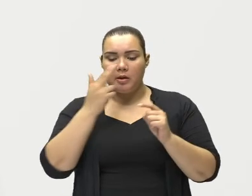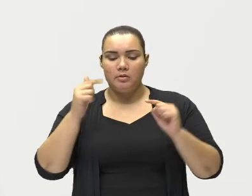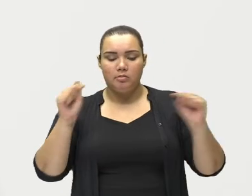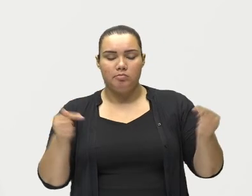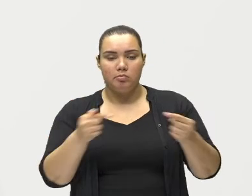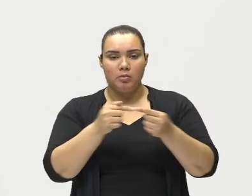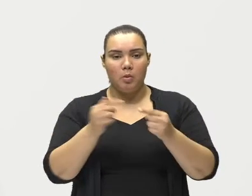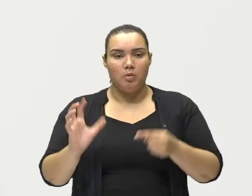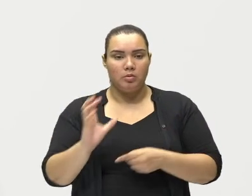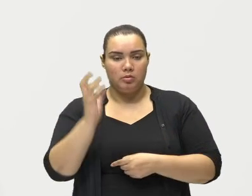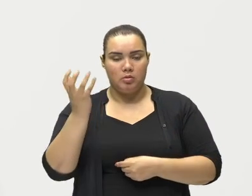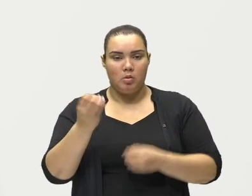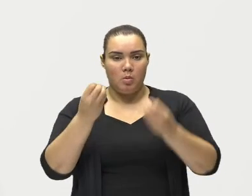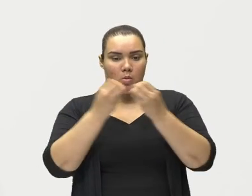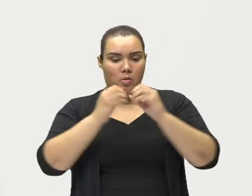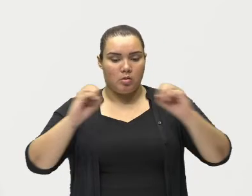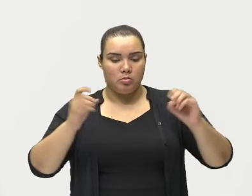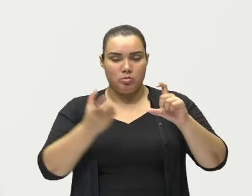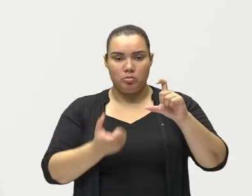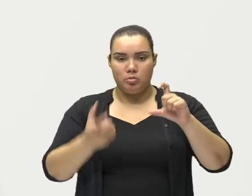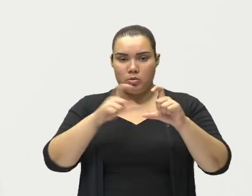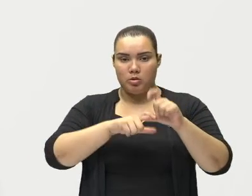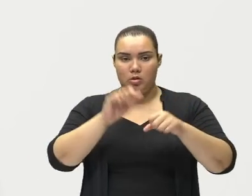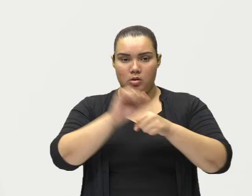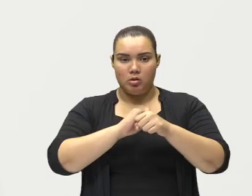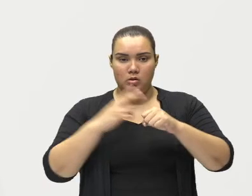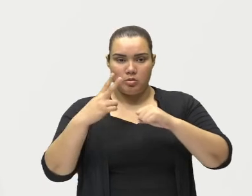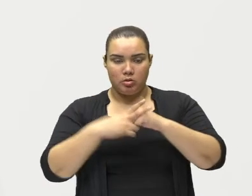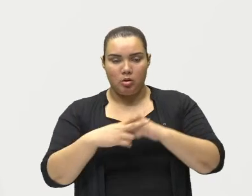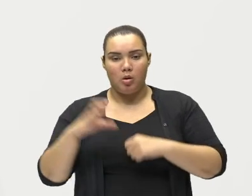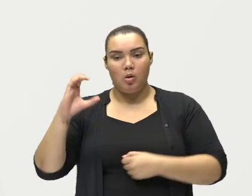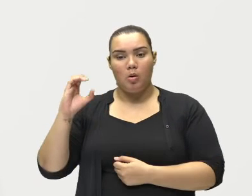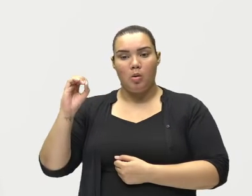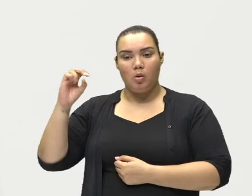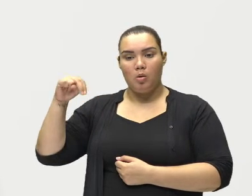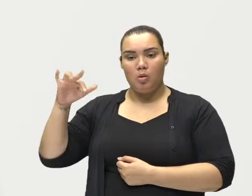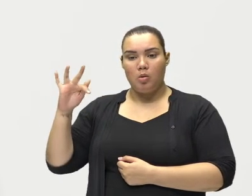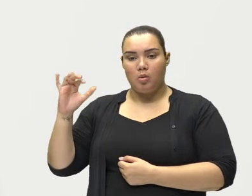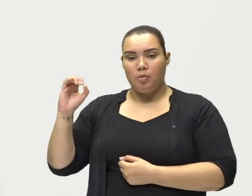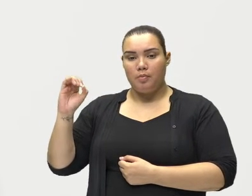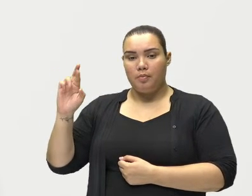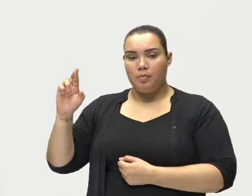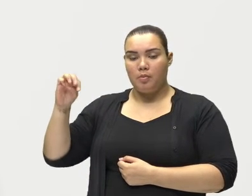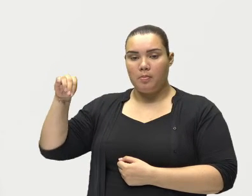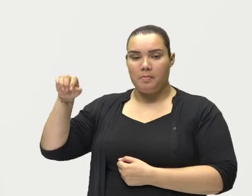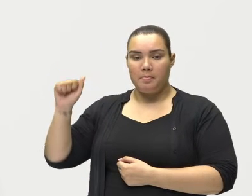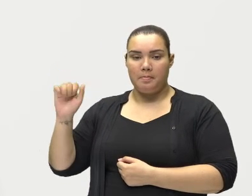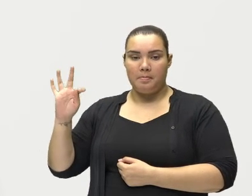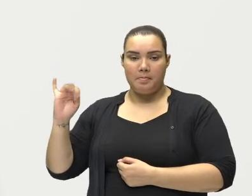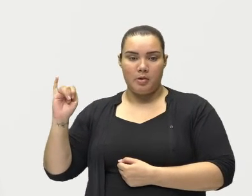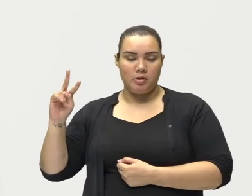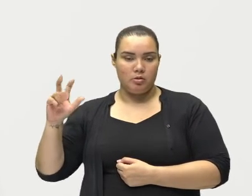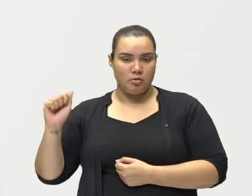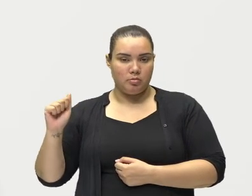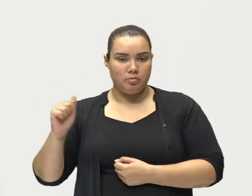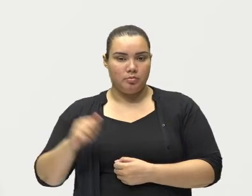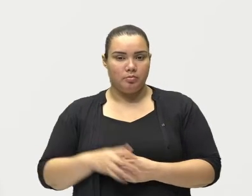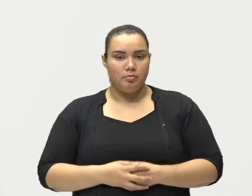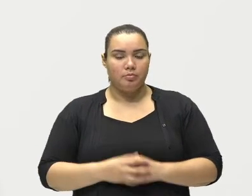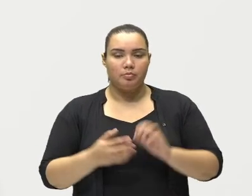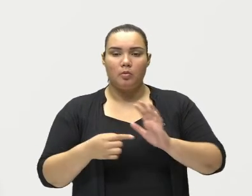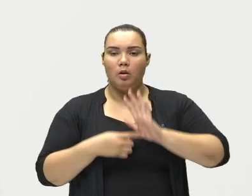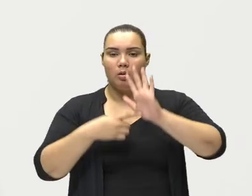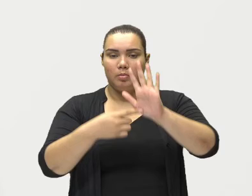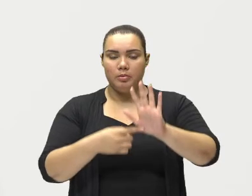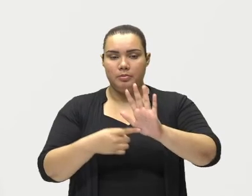Ok? Então, oração subordinada adverbial conformativa. Olha só aqui, ó, a ideia aqui. Então, temos